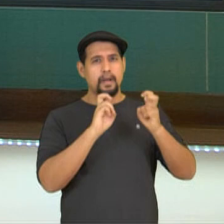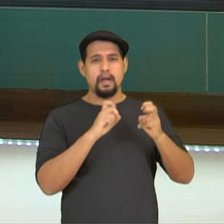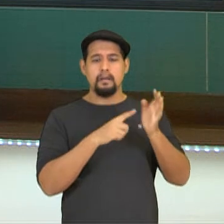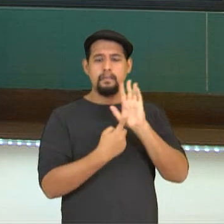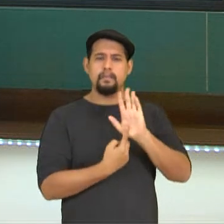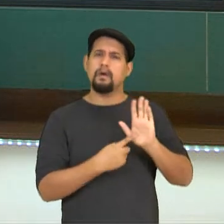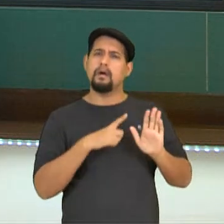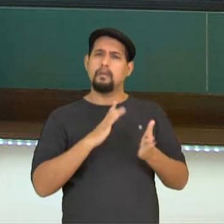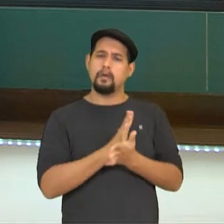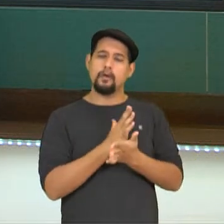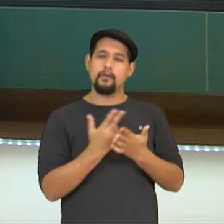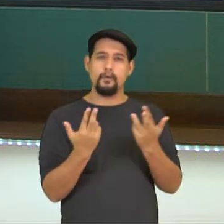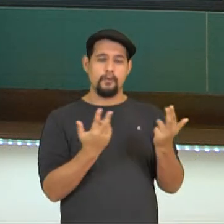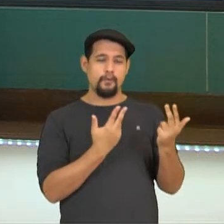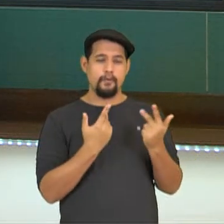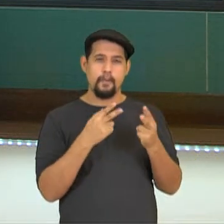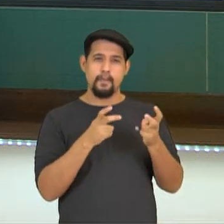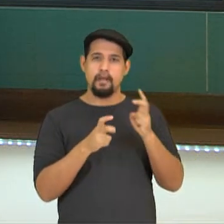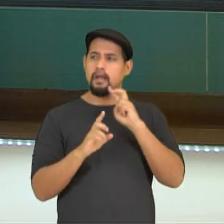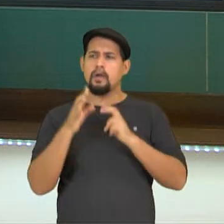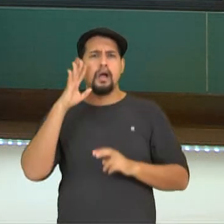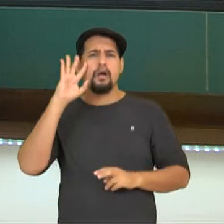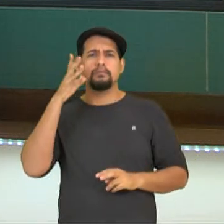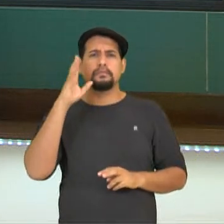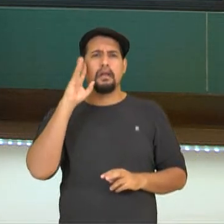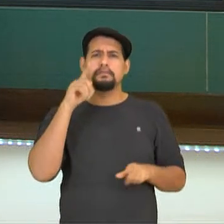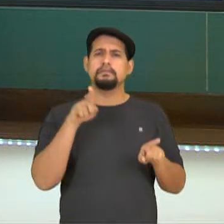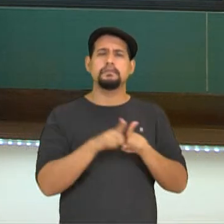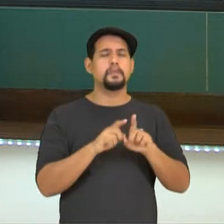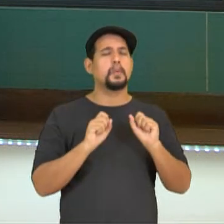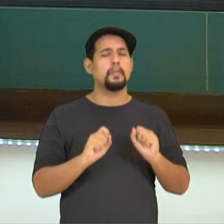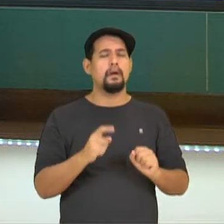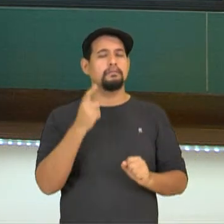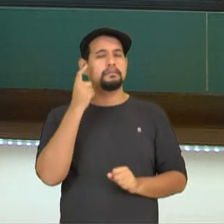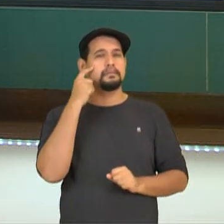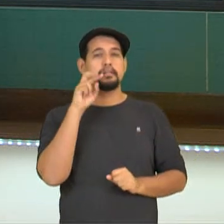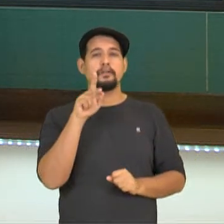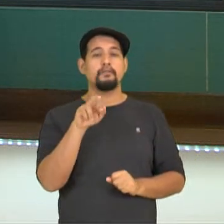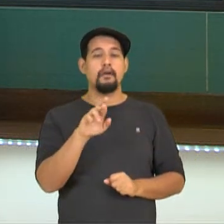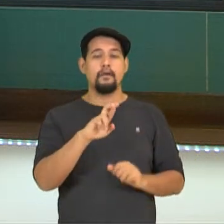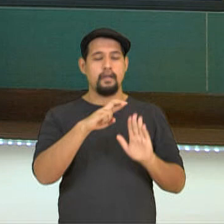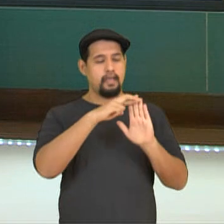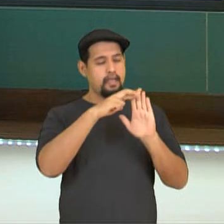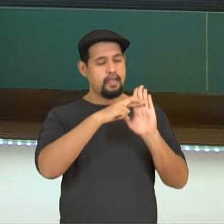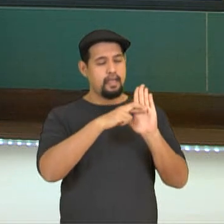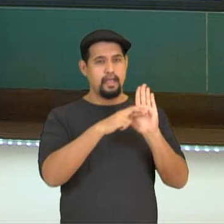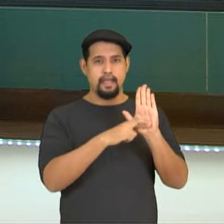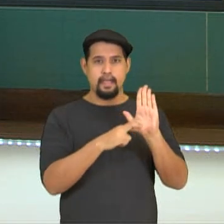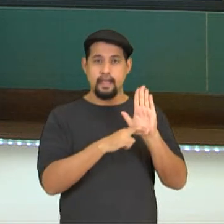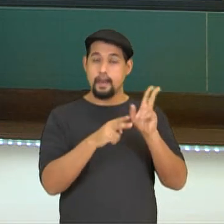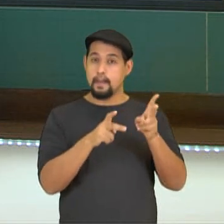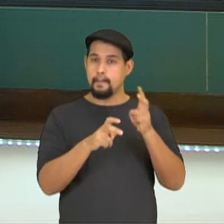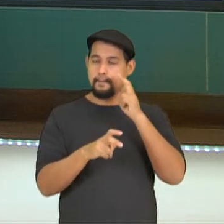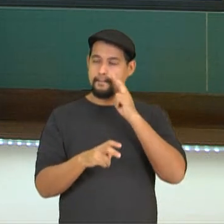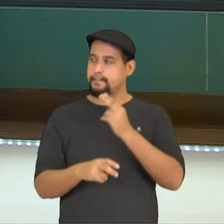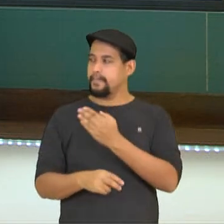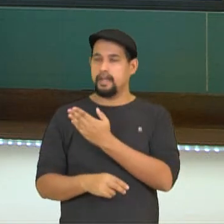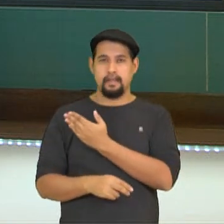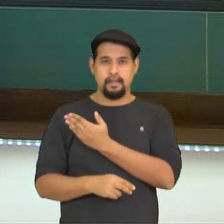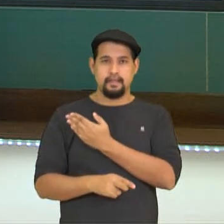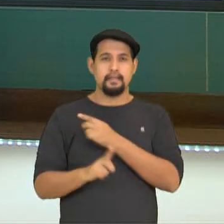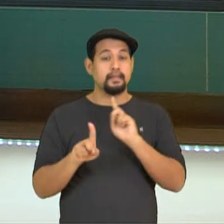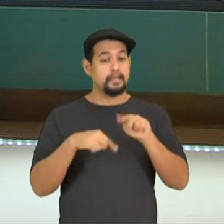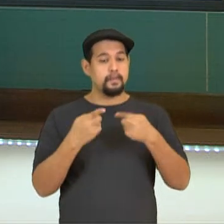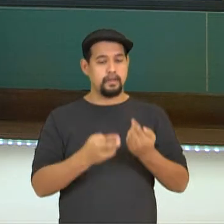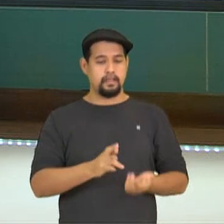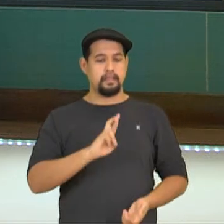coisa em comum que vocês observaram aqui. O que está acontecendo que eu posso considerar como uma regra. Então, observe essas parábolas, né, e vocês